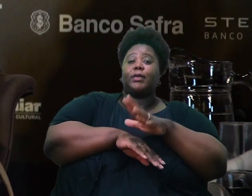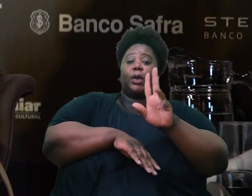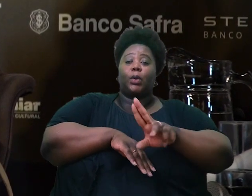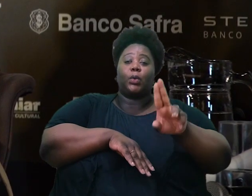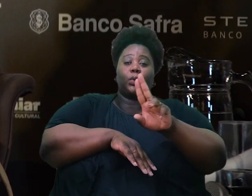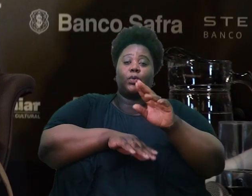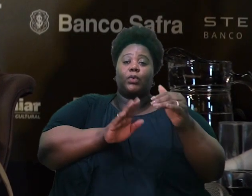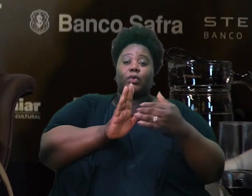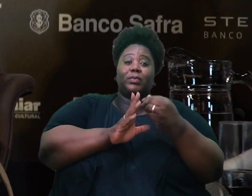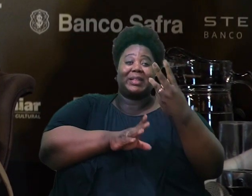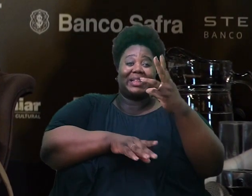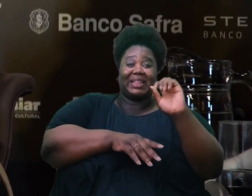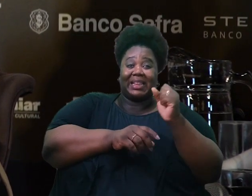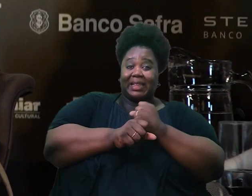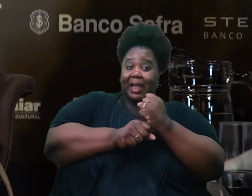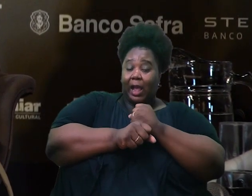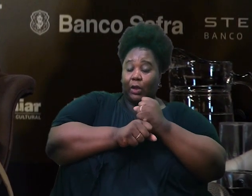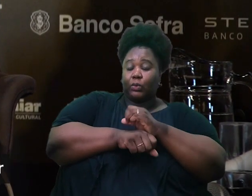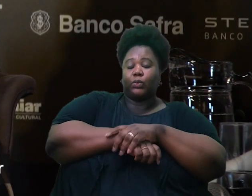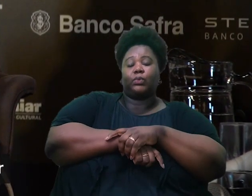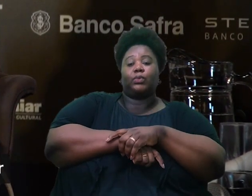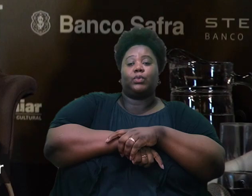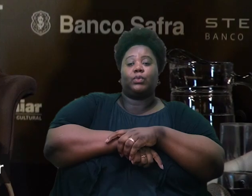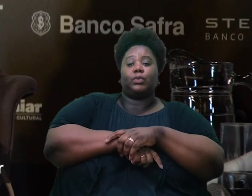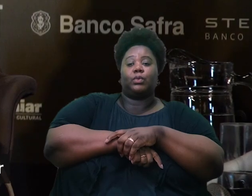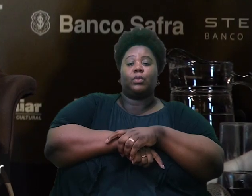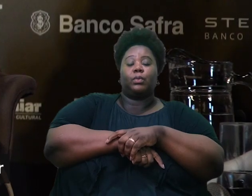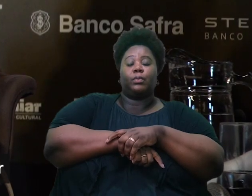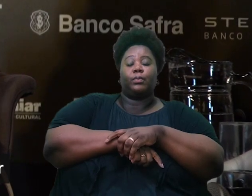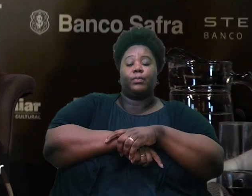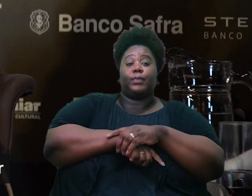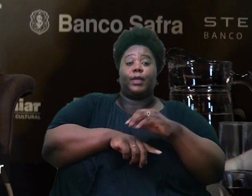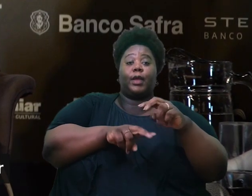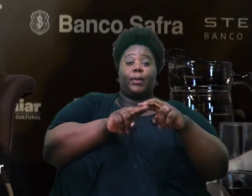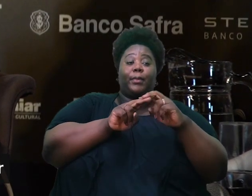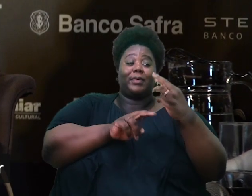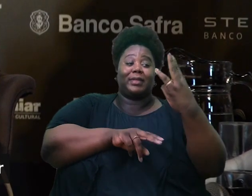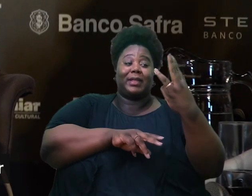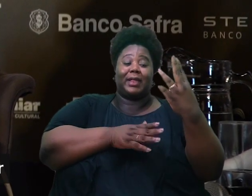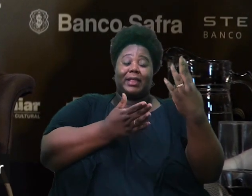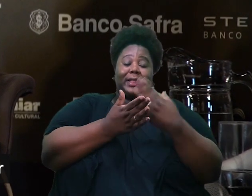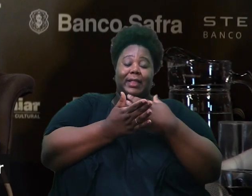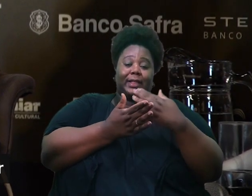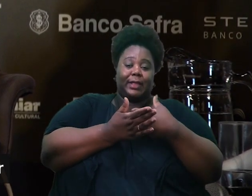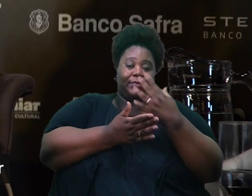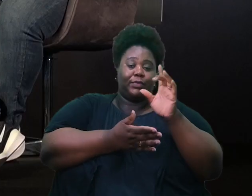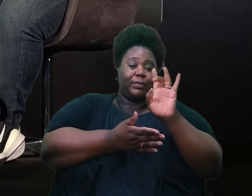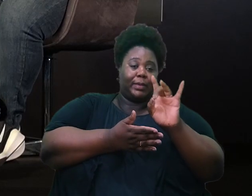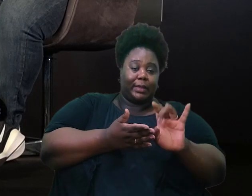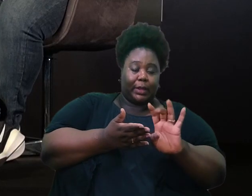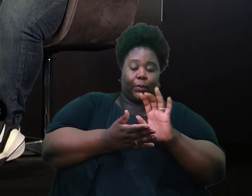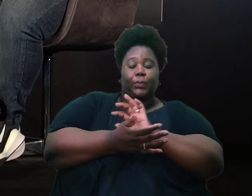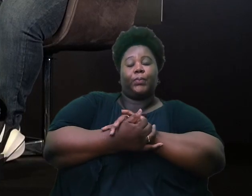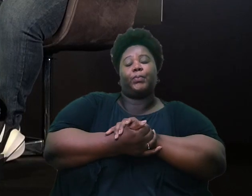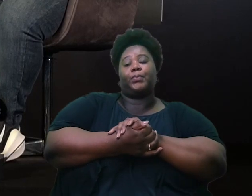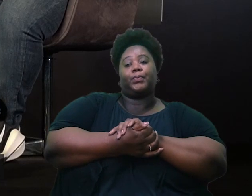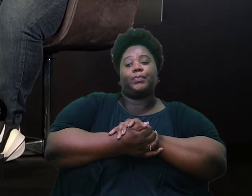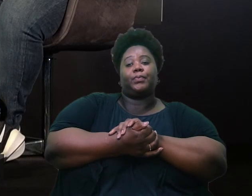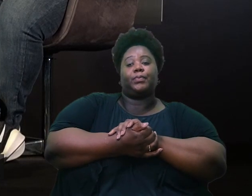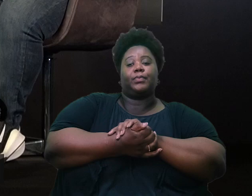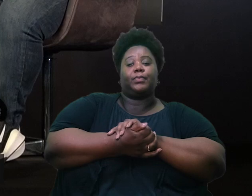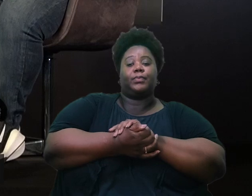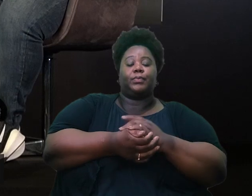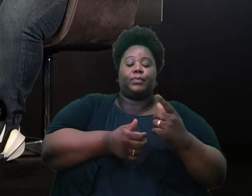últimos 30 anos devido a 3 livros em particular. Não é?